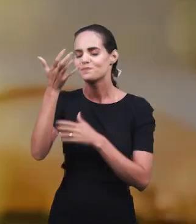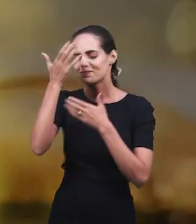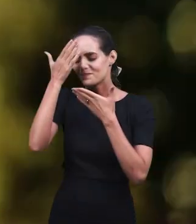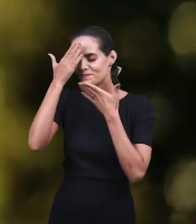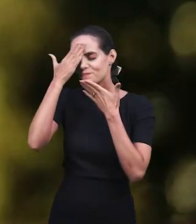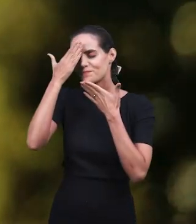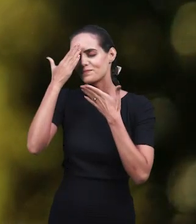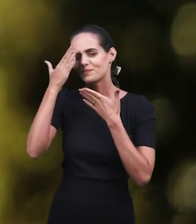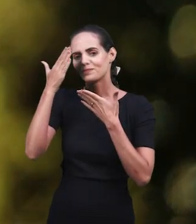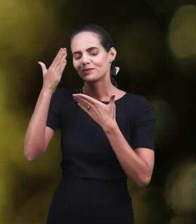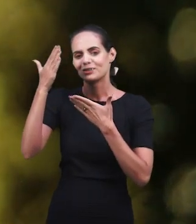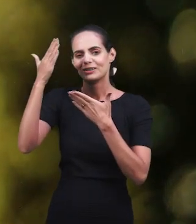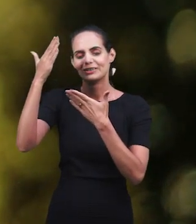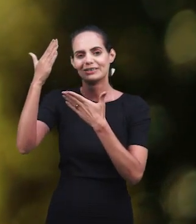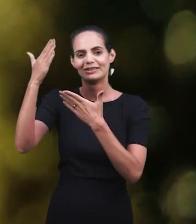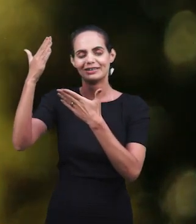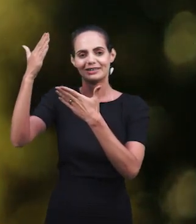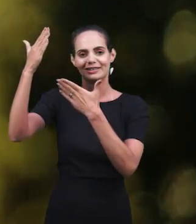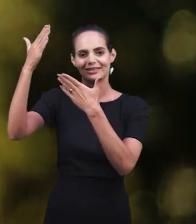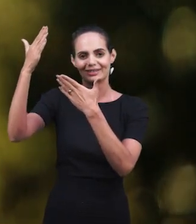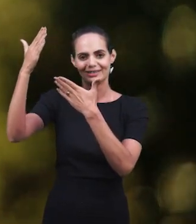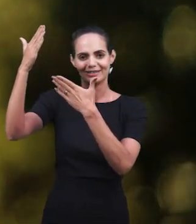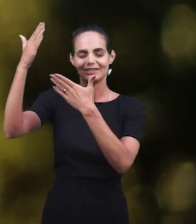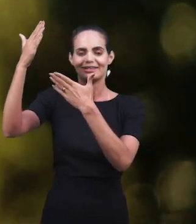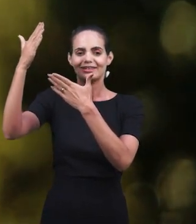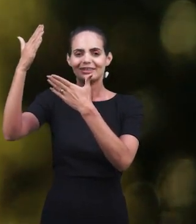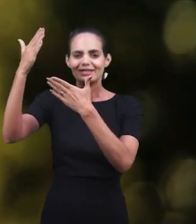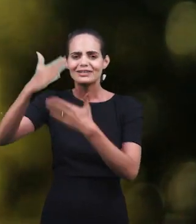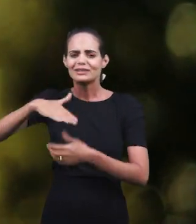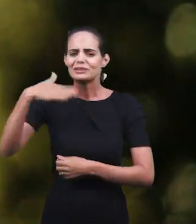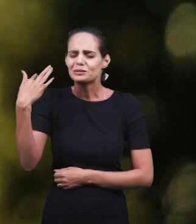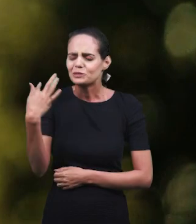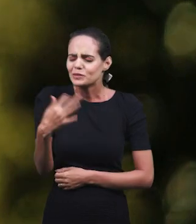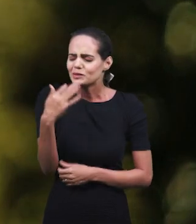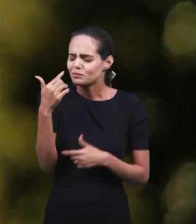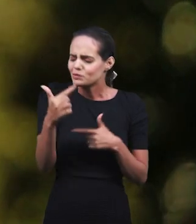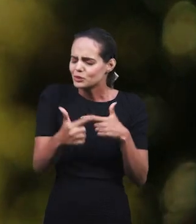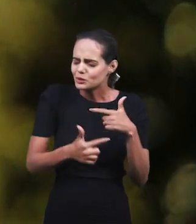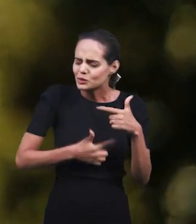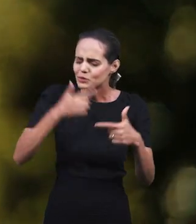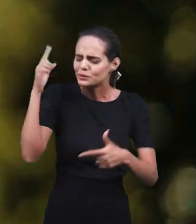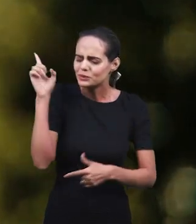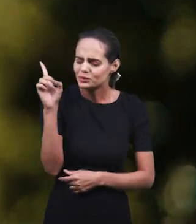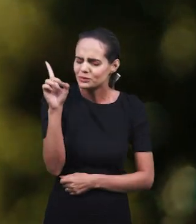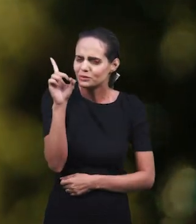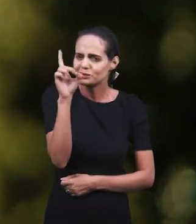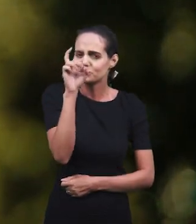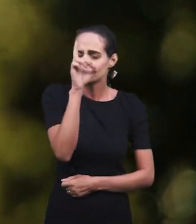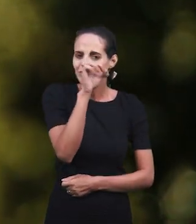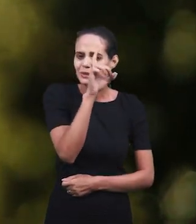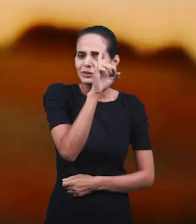louvar, nosso fardo ele carregou,